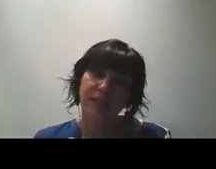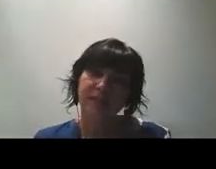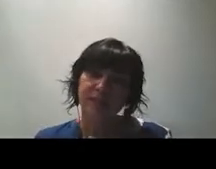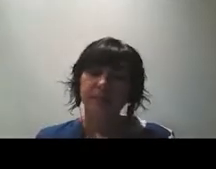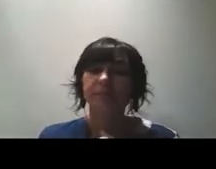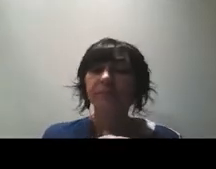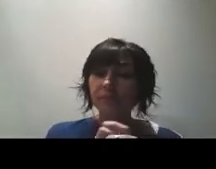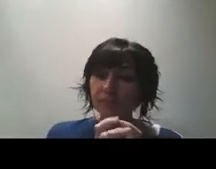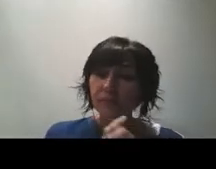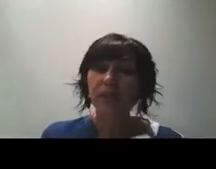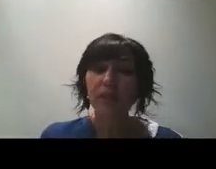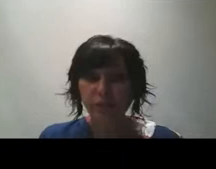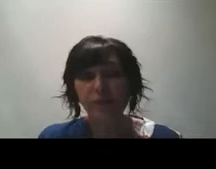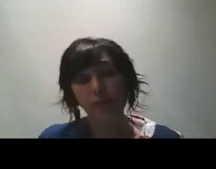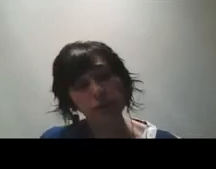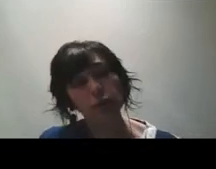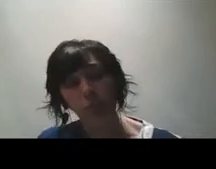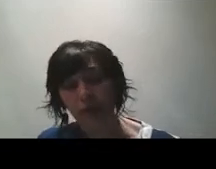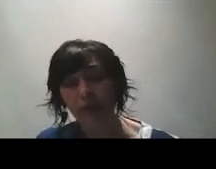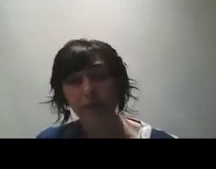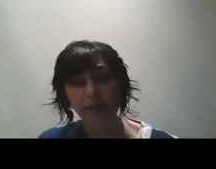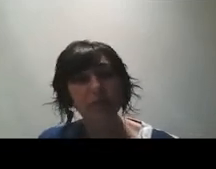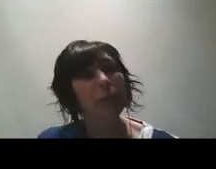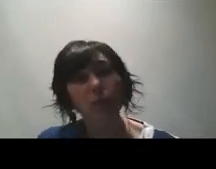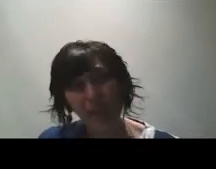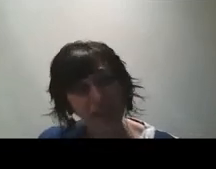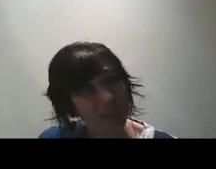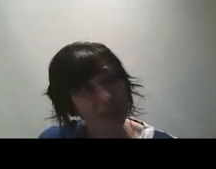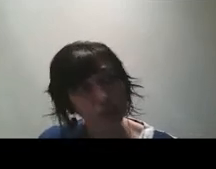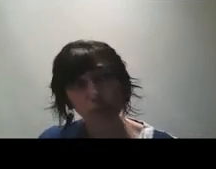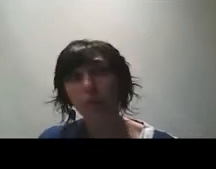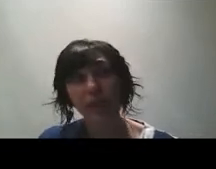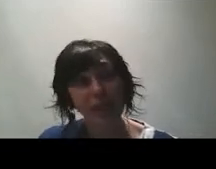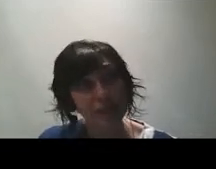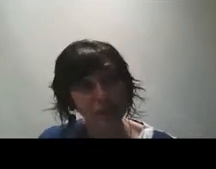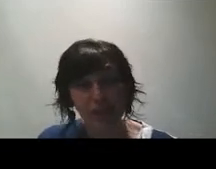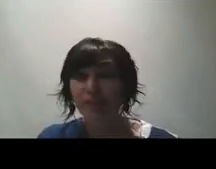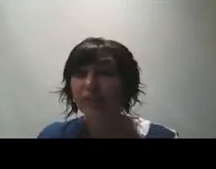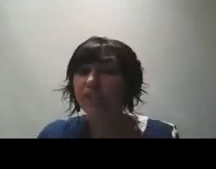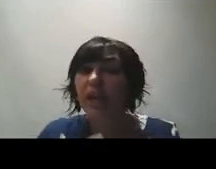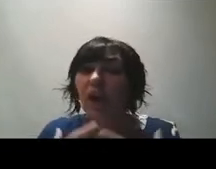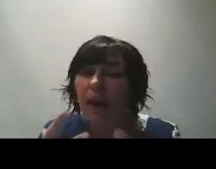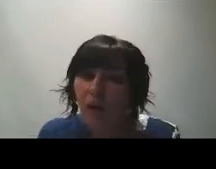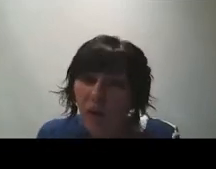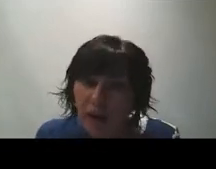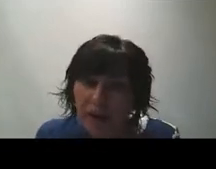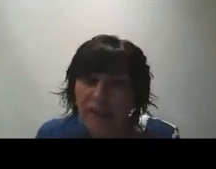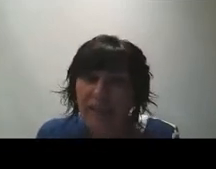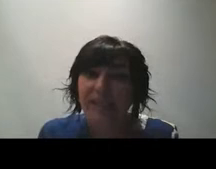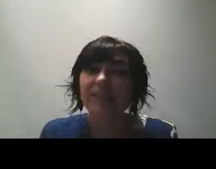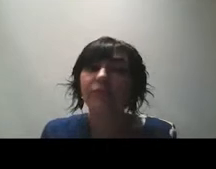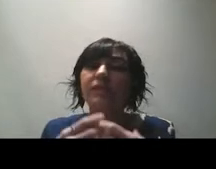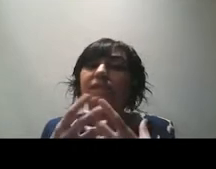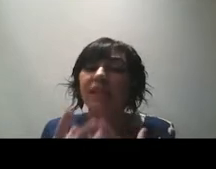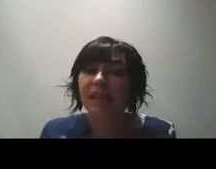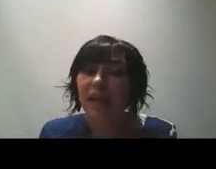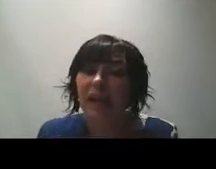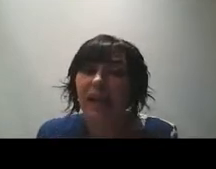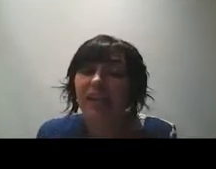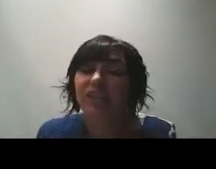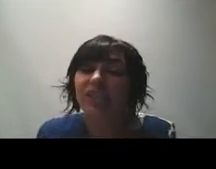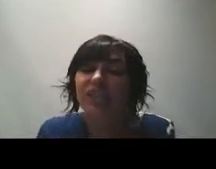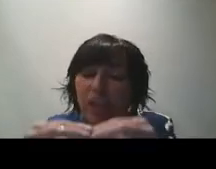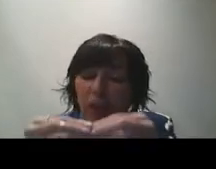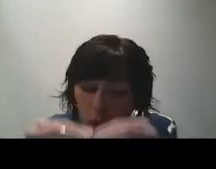aquela coisa de criança que vai ficando com o pai vai falando mal porque isso mas porque isso vai chegar uma hora que você